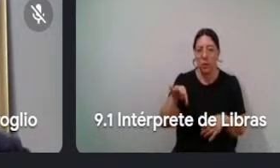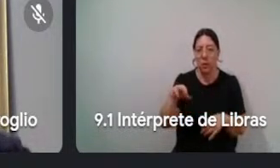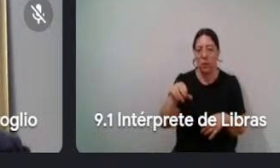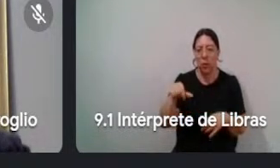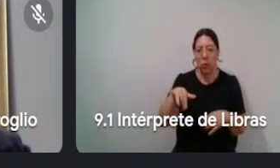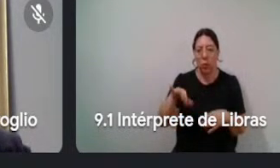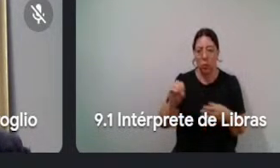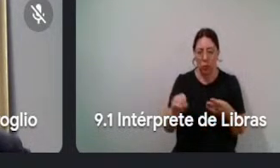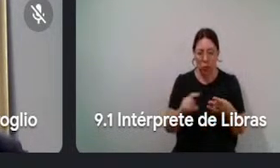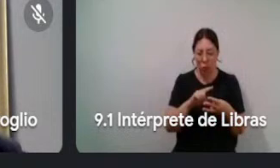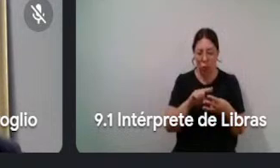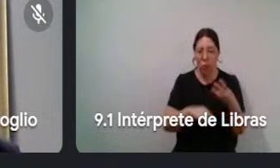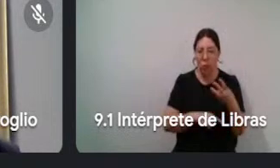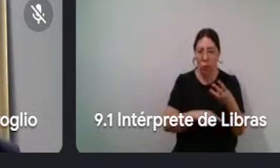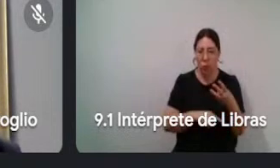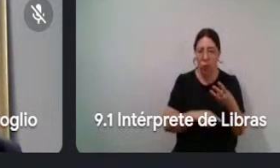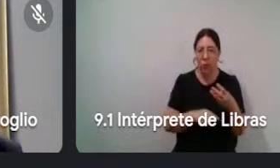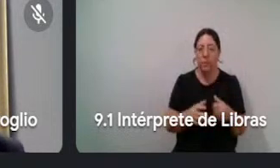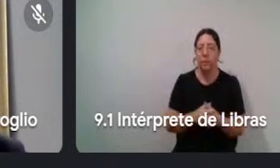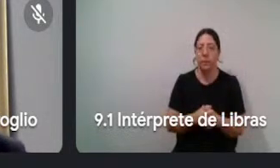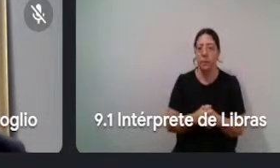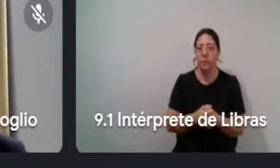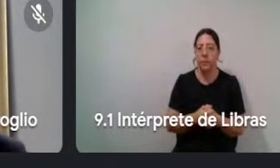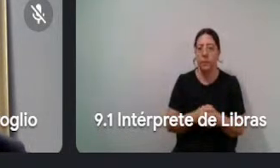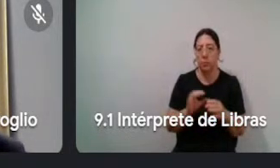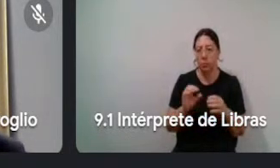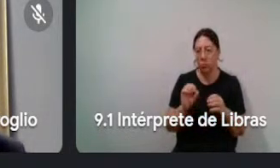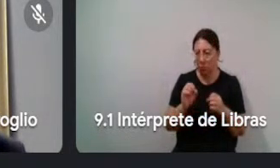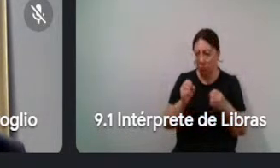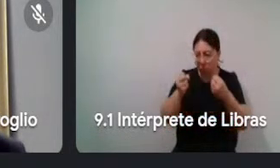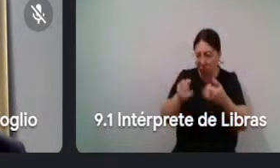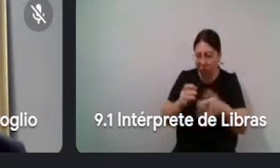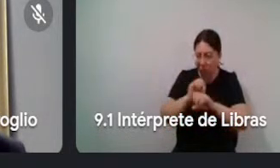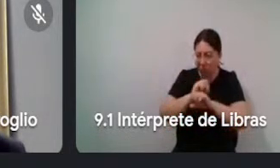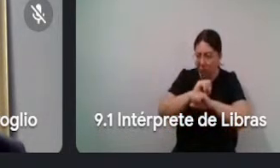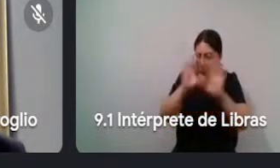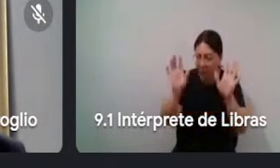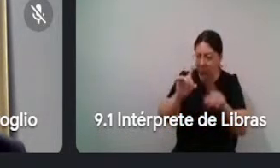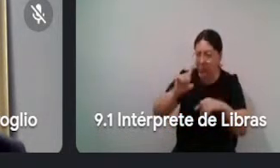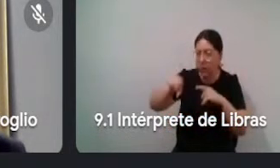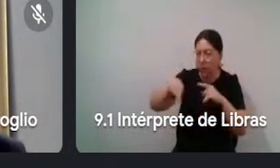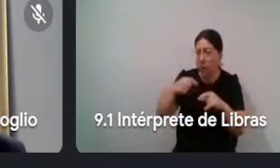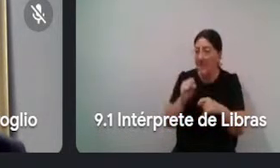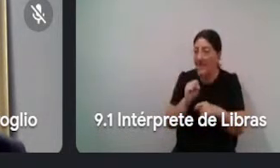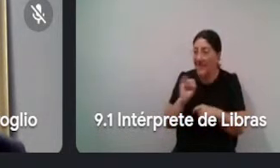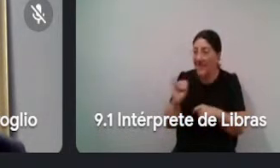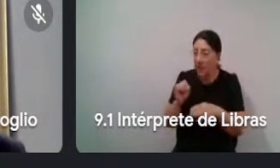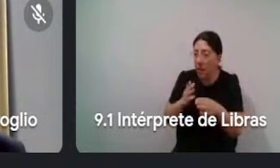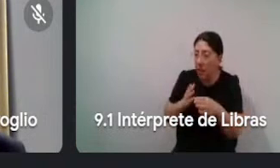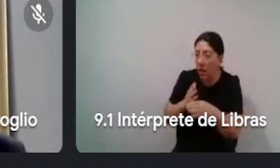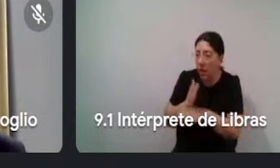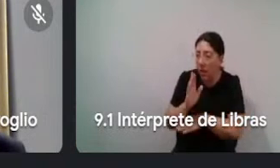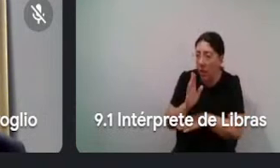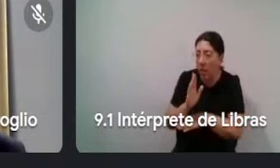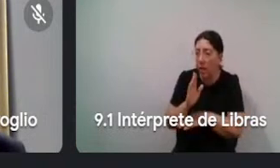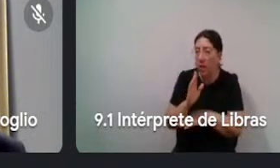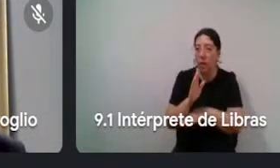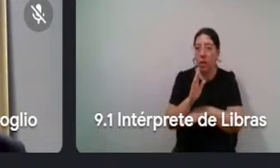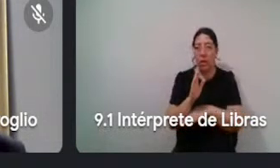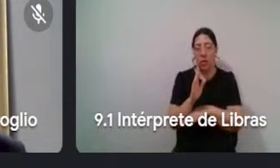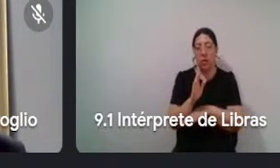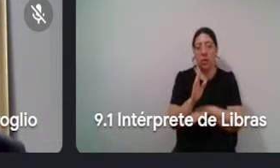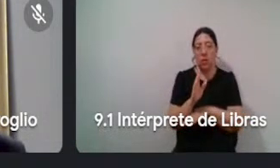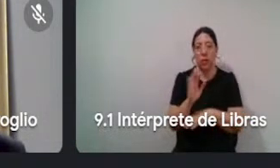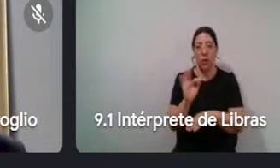Esclareço que, após a aprovação dos nomes pelo plenário, se for aprovado, a designação será formalizada mediante ato